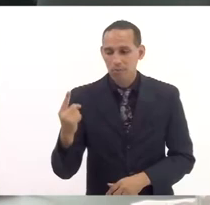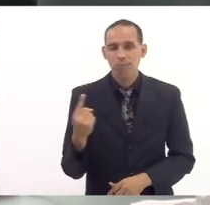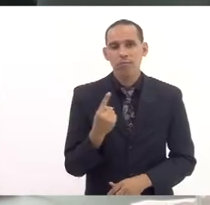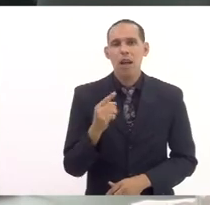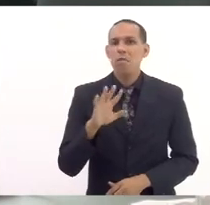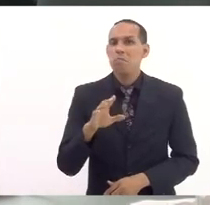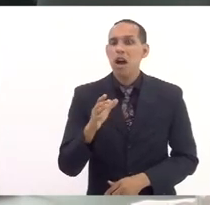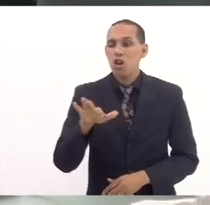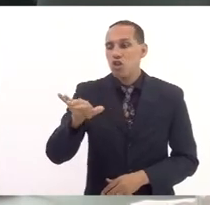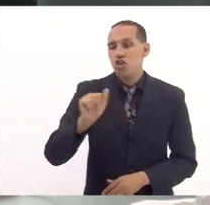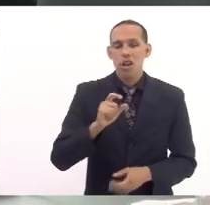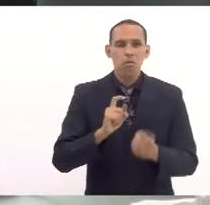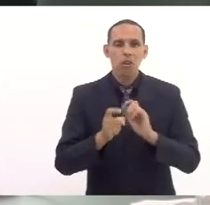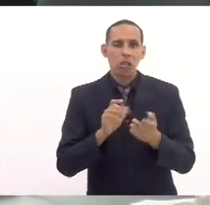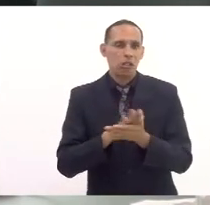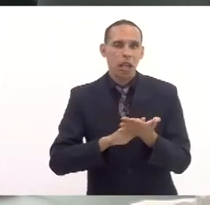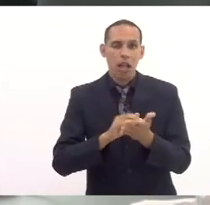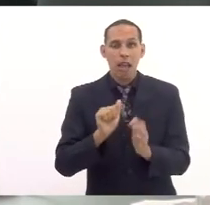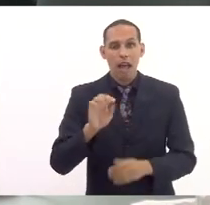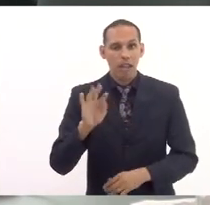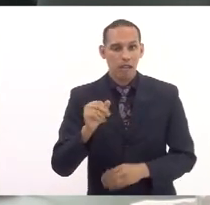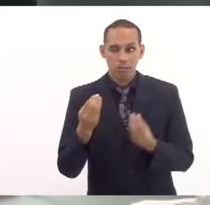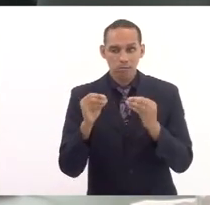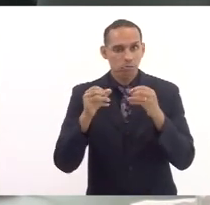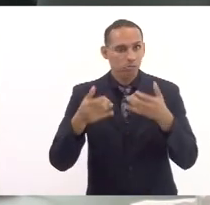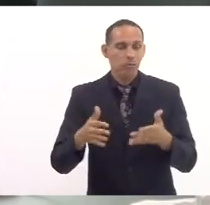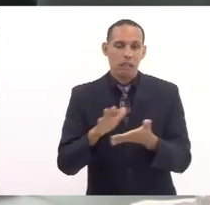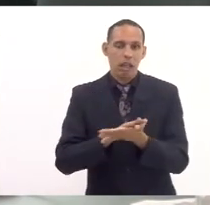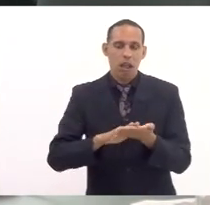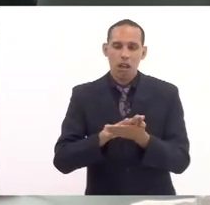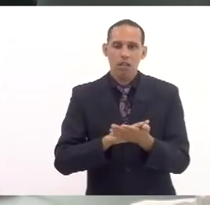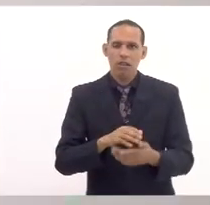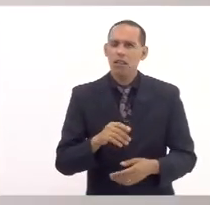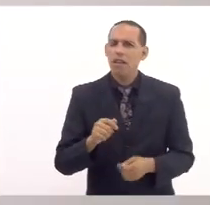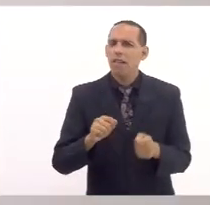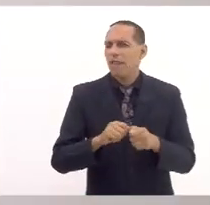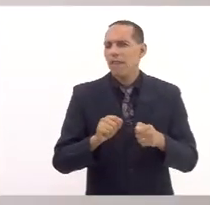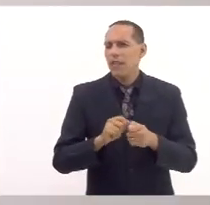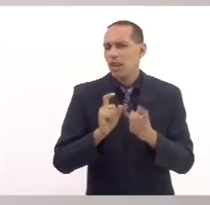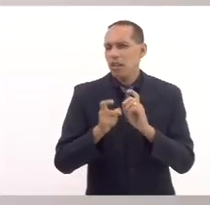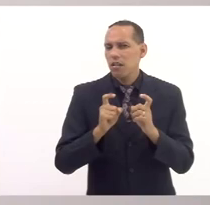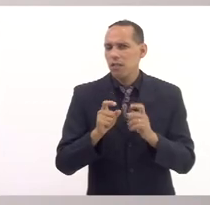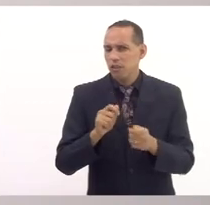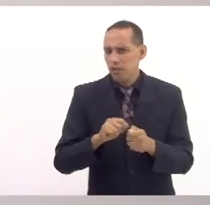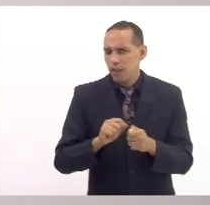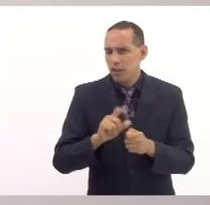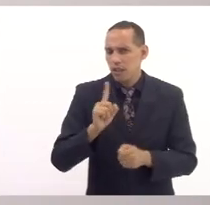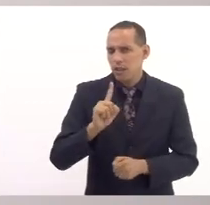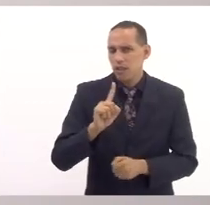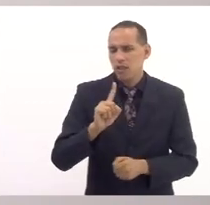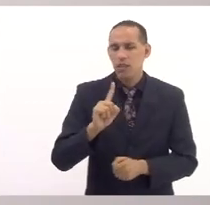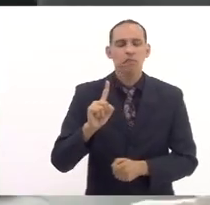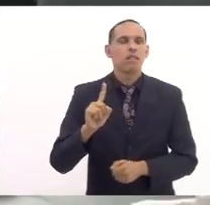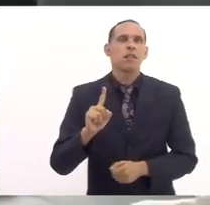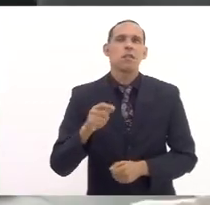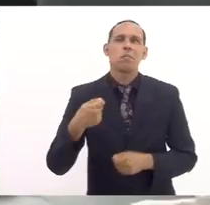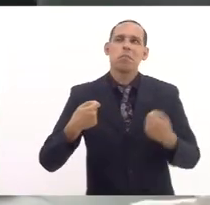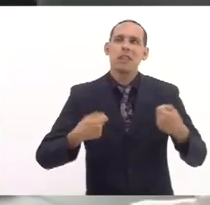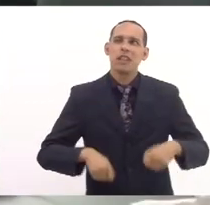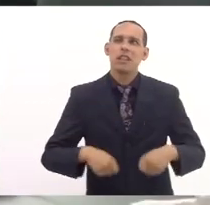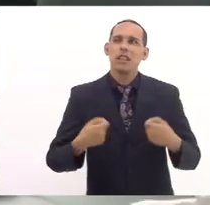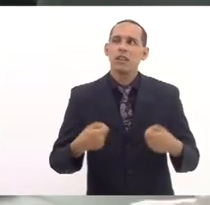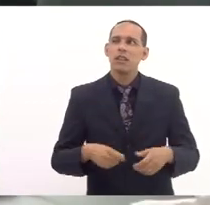convocou essa reunião nem publicou a ata. Essa reunião não foi feita essa reunião. Não. A reunião deveria ser...